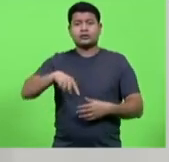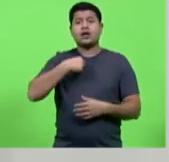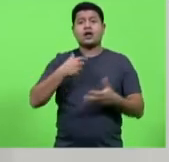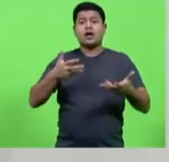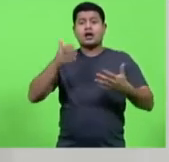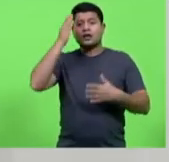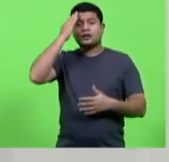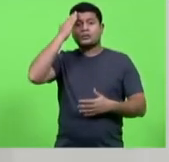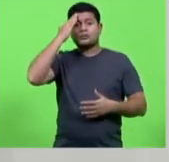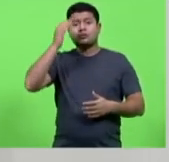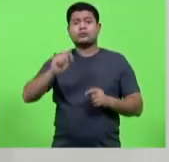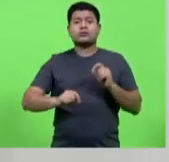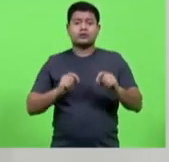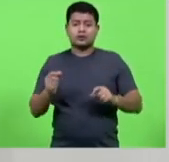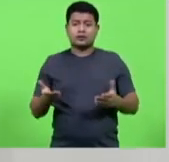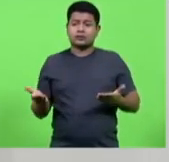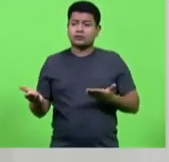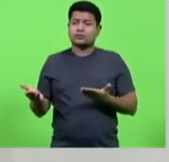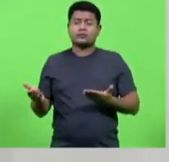o porquê